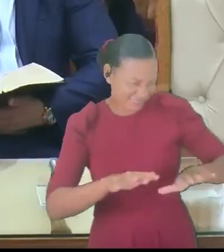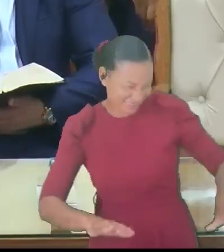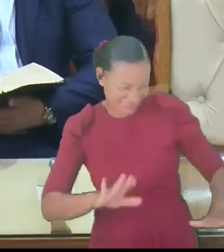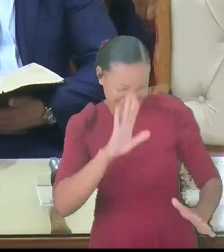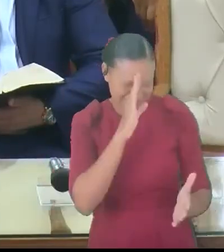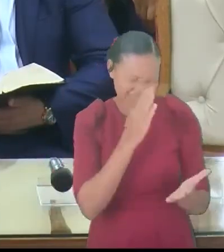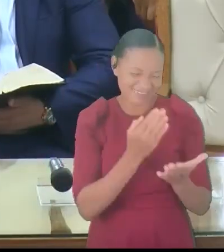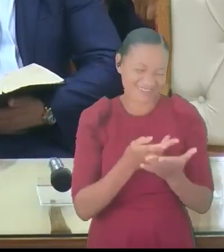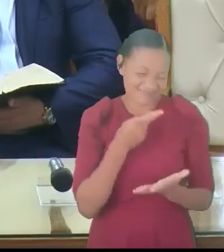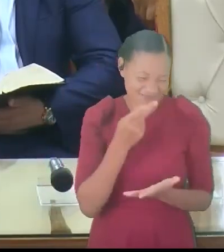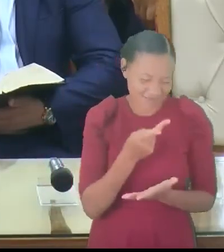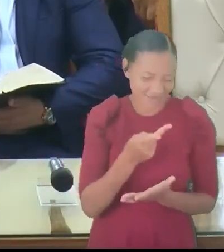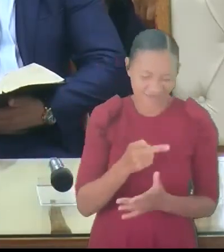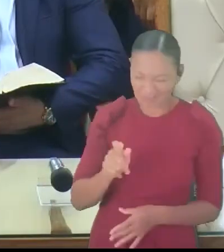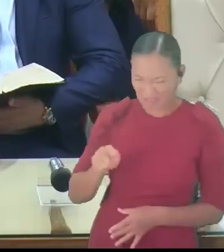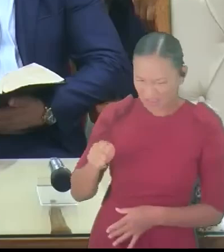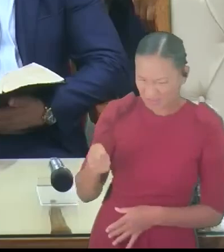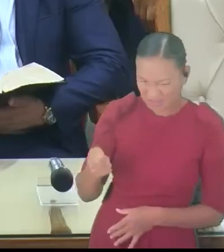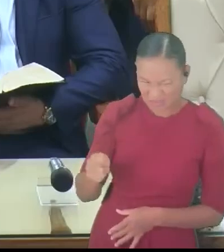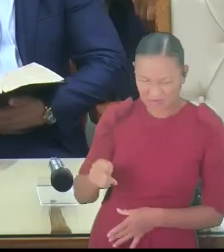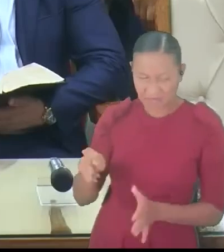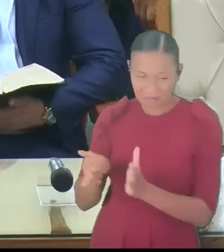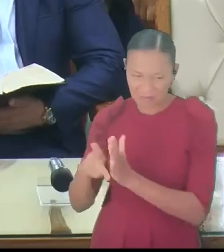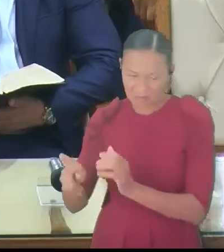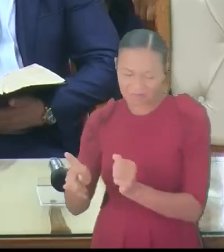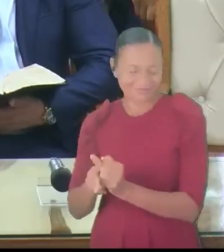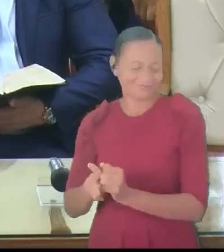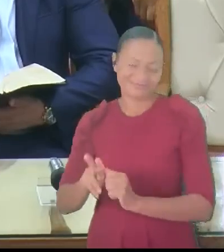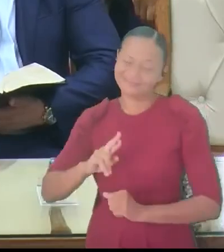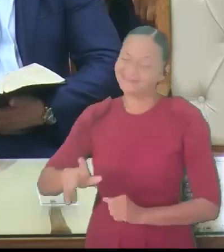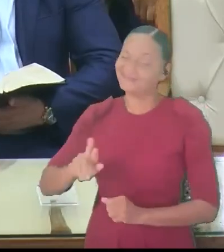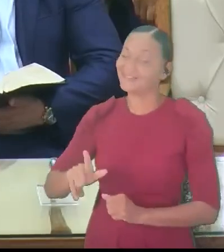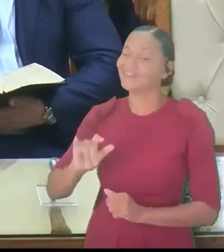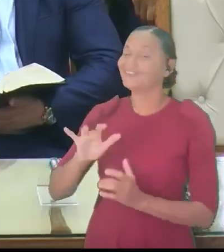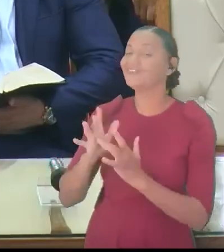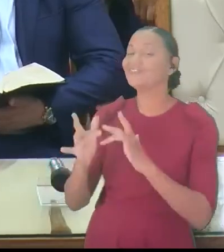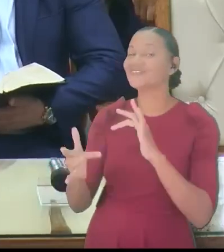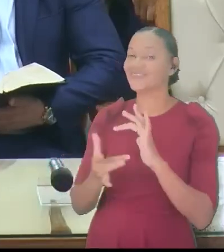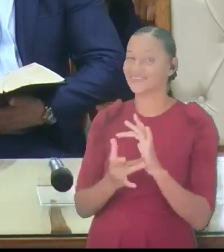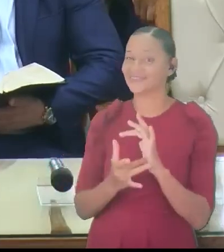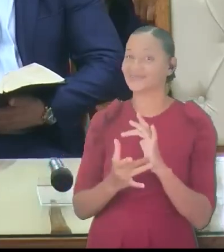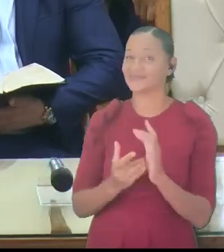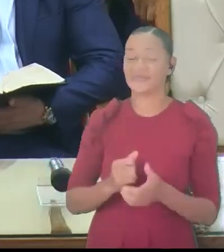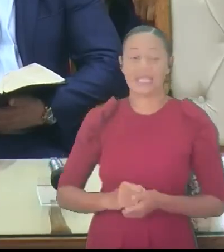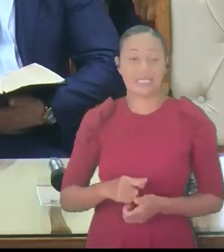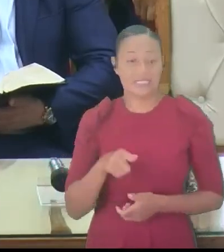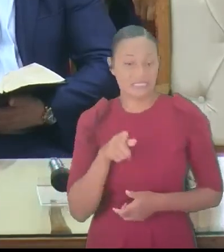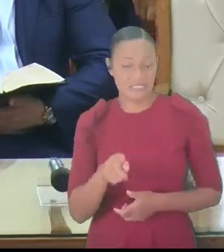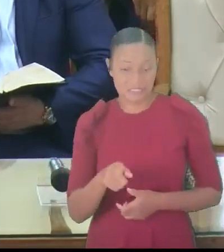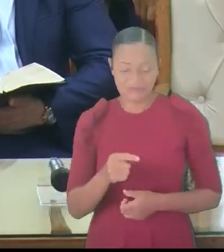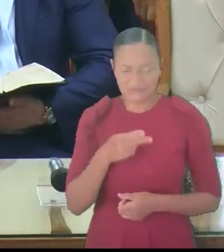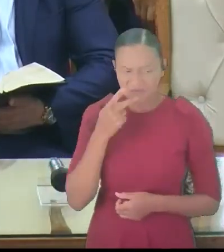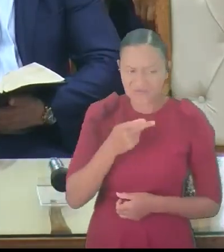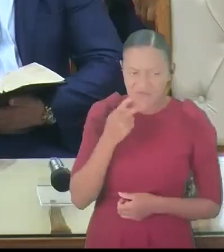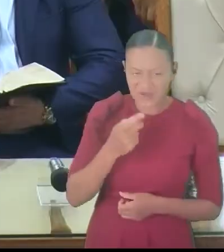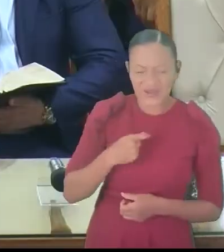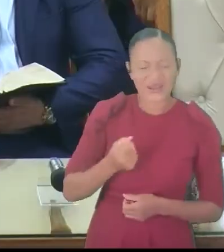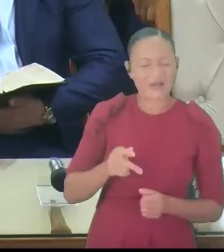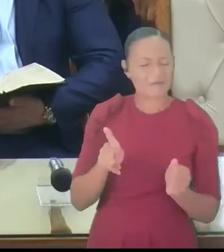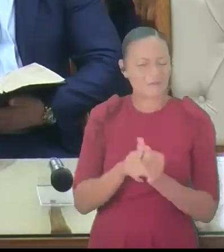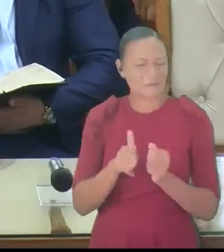a chave está na mão de Jesus. Glória a Deus. Então, irmãos, se você disser que Pedro é analfabeto, é arriscado ele descer do céu para lhe dar um